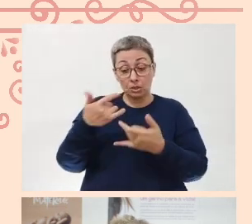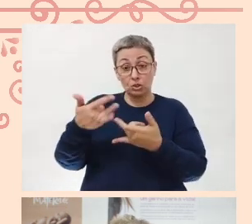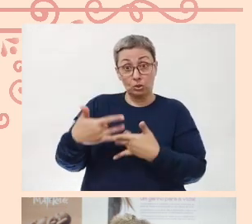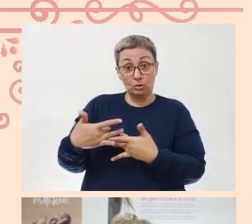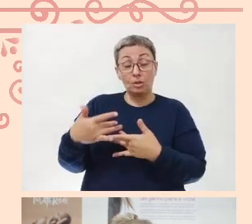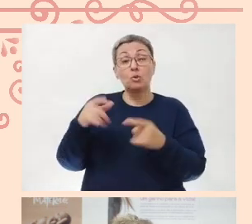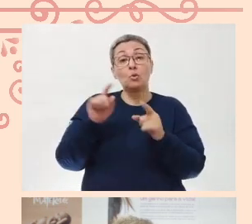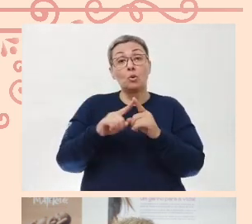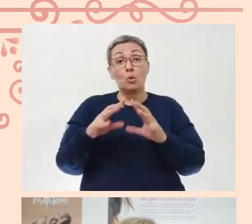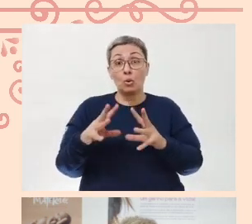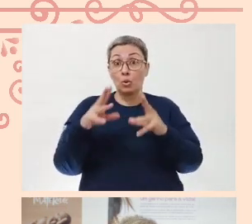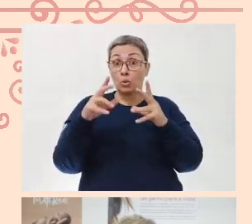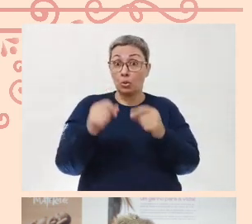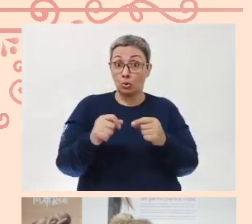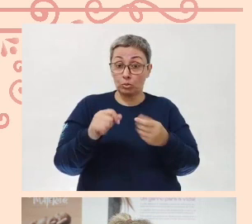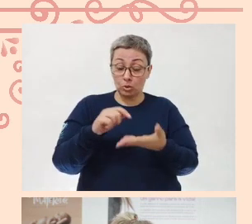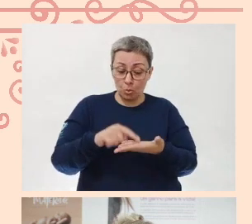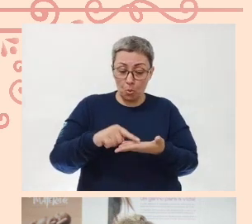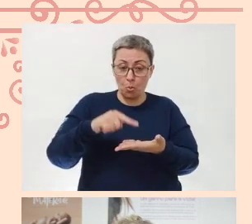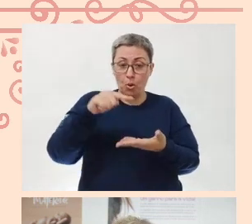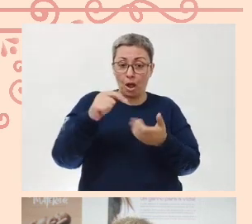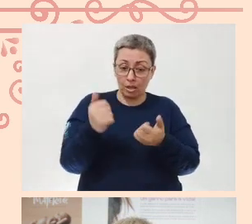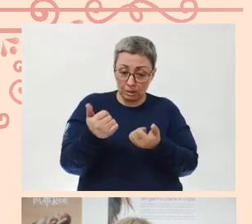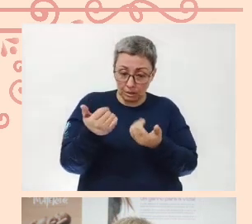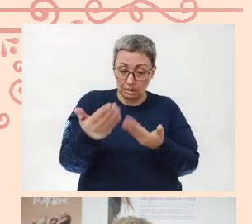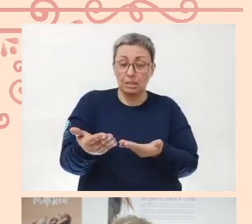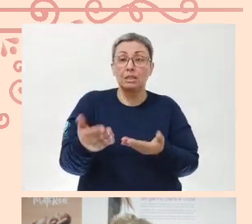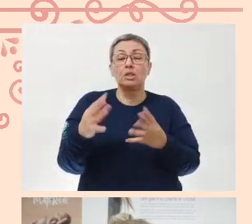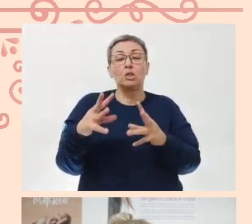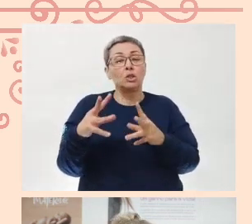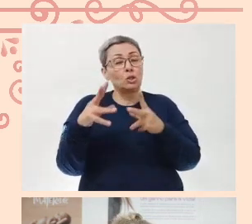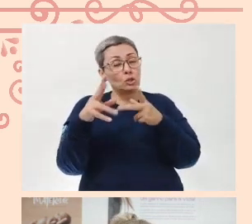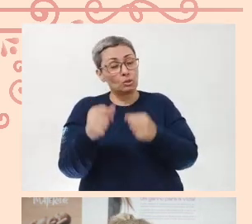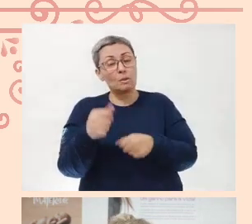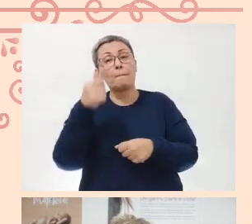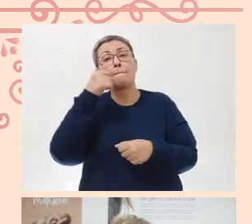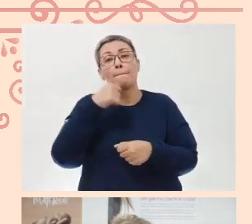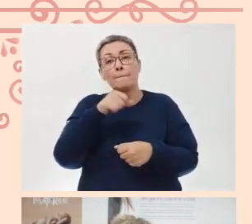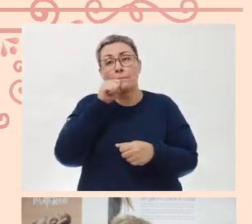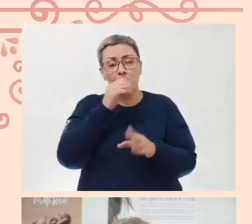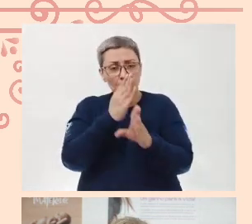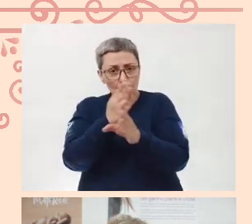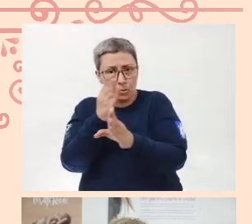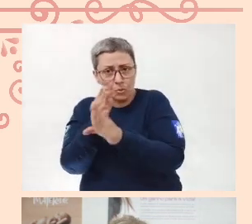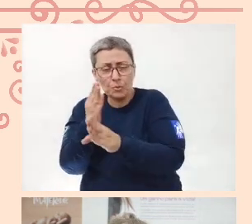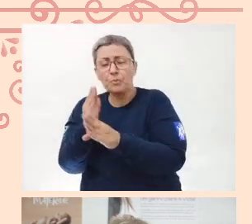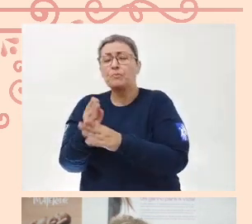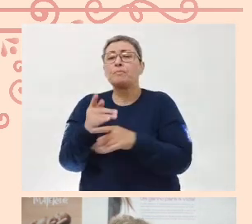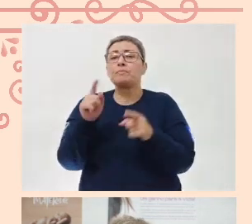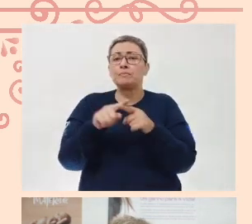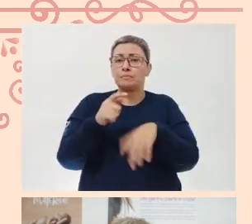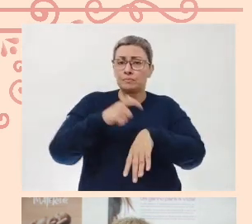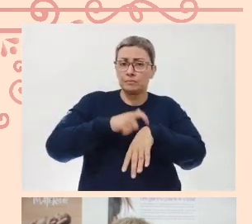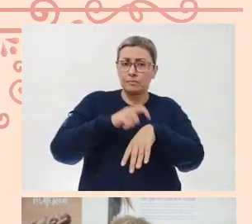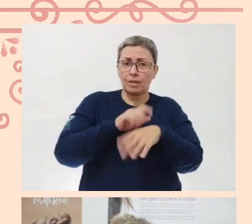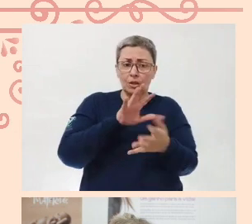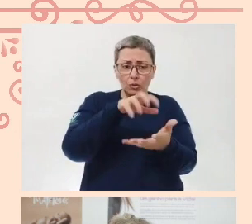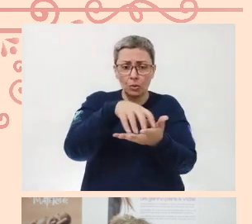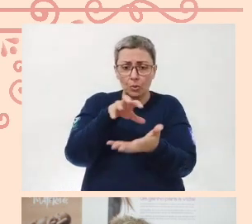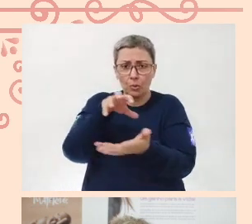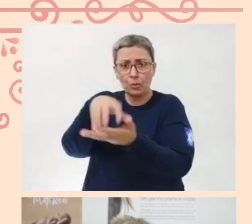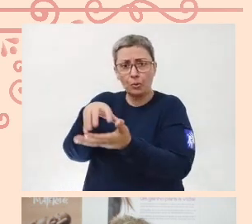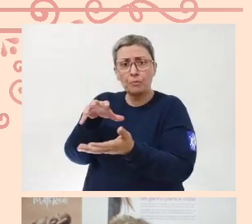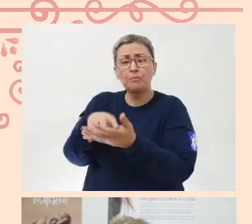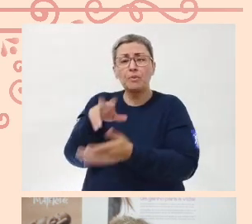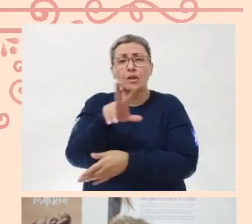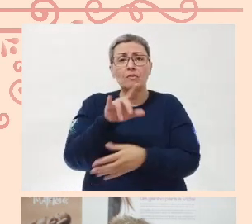leite excedente. Todo esse volume doado, todas essas mamães identificadas nesses